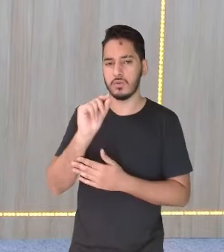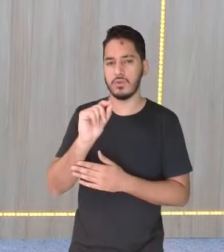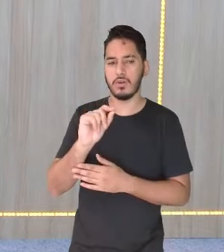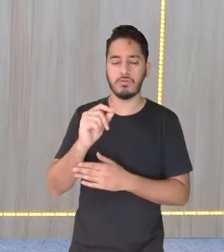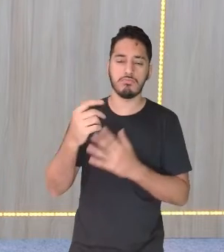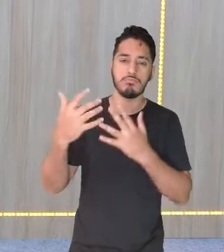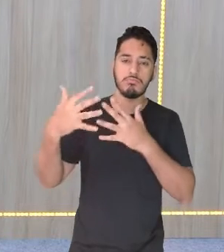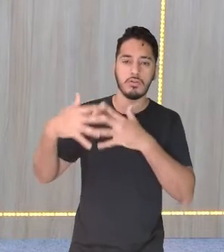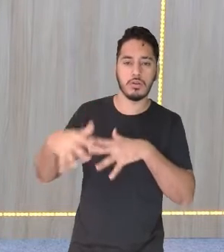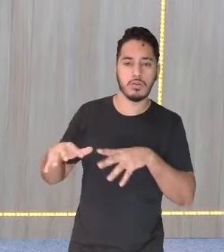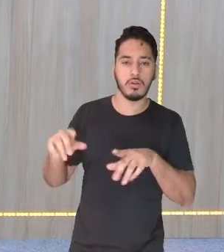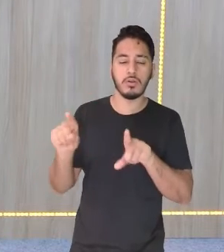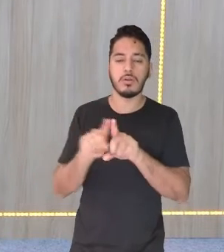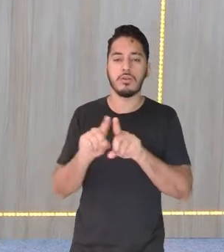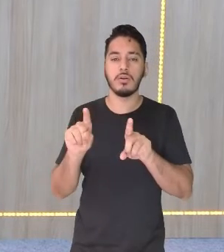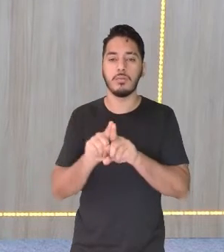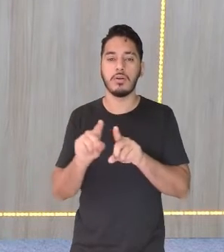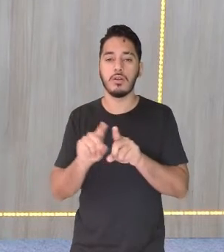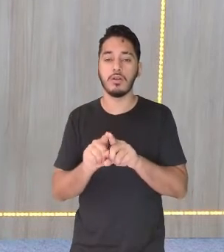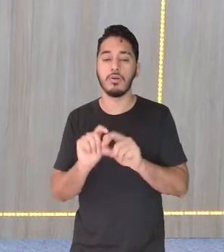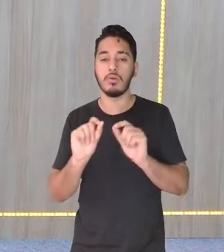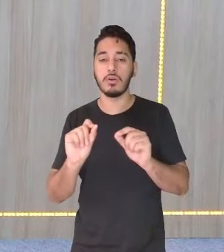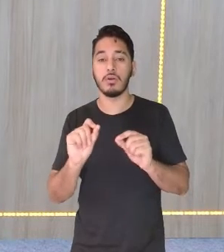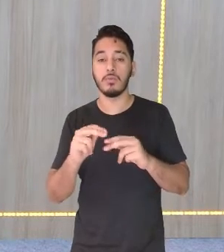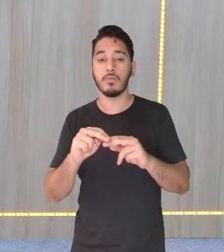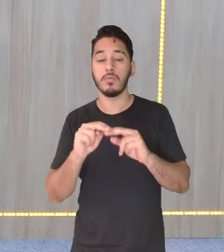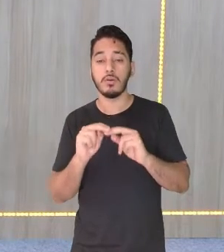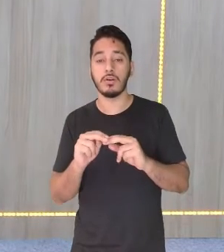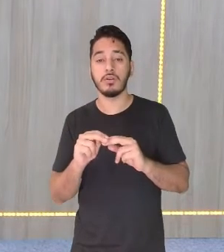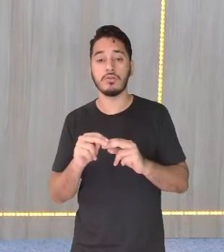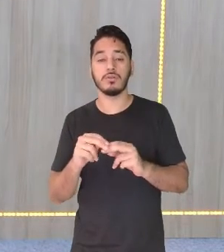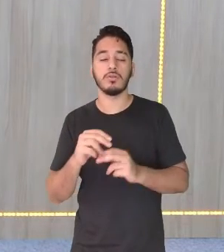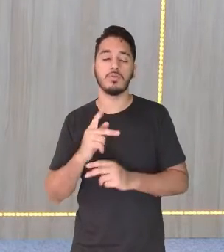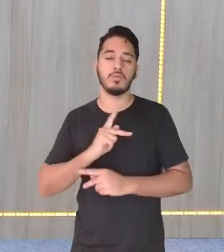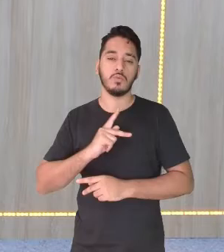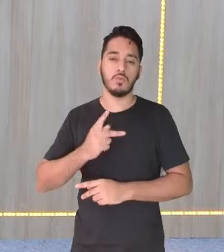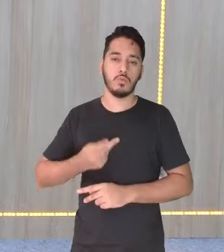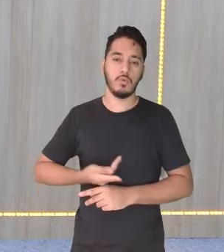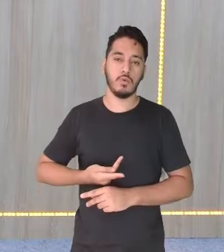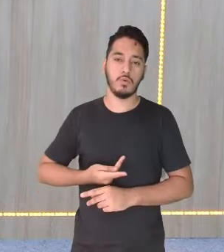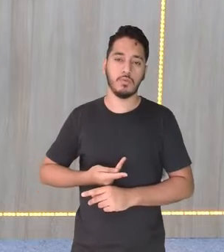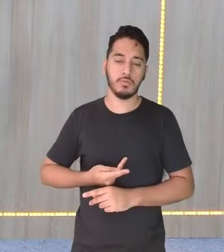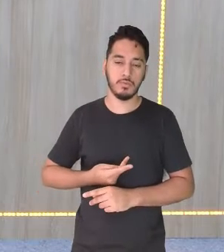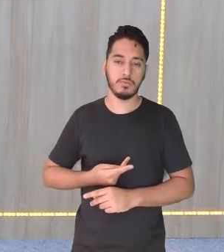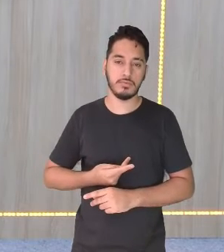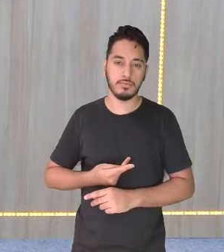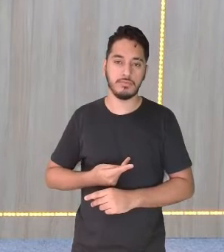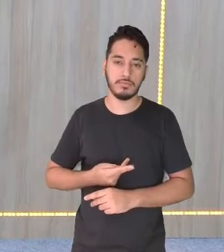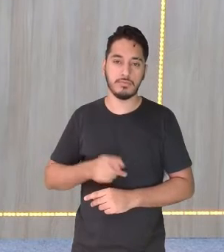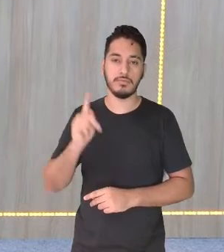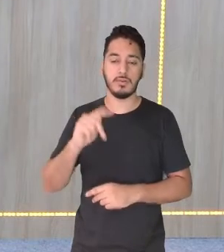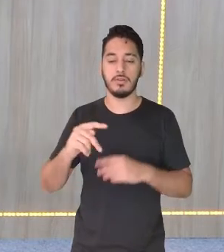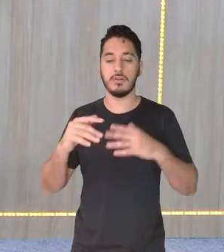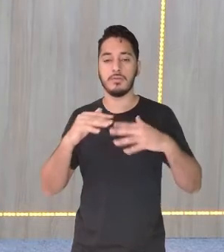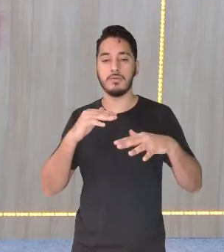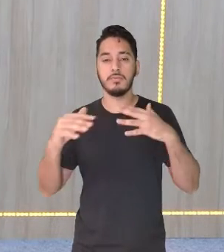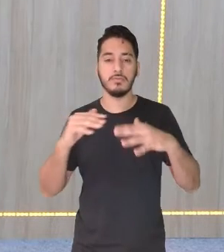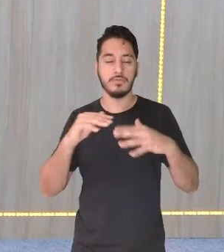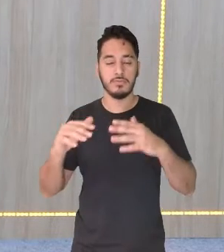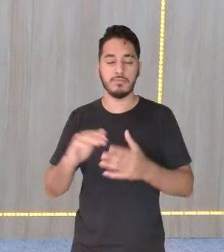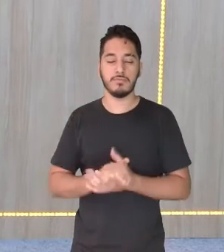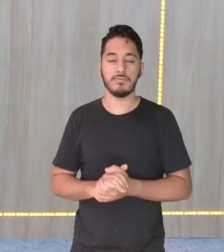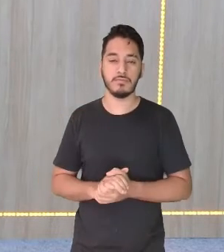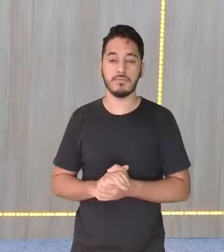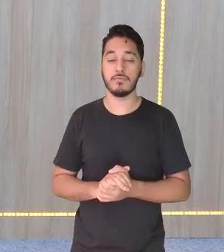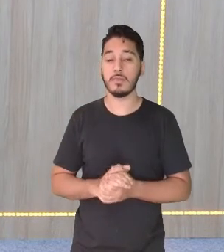forma natural e também proporcionado o quê? Pela ação humana, que a gente vai chamar de ações antrópicas.